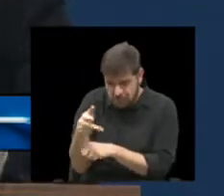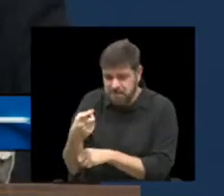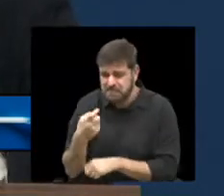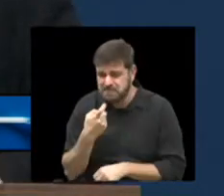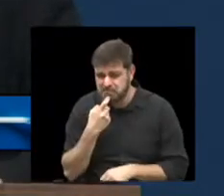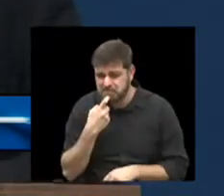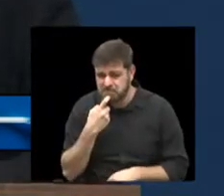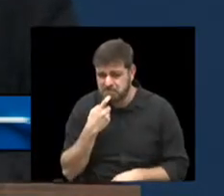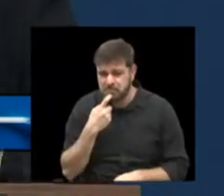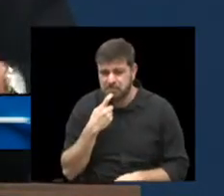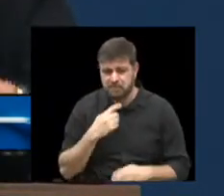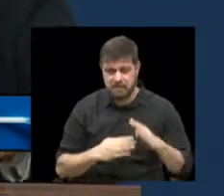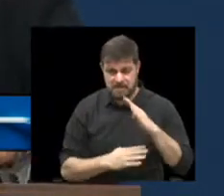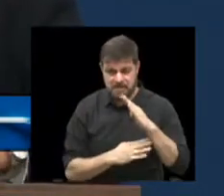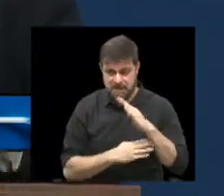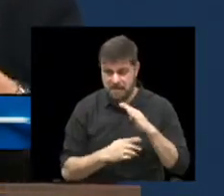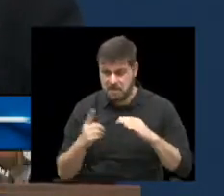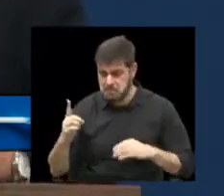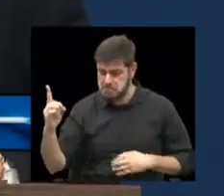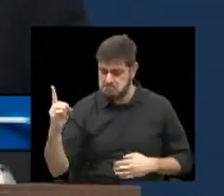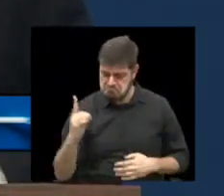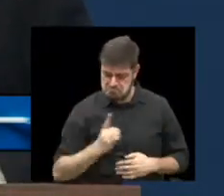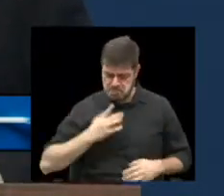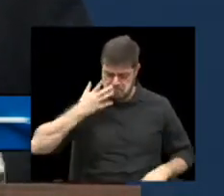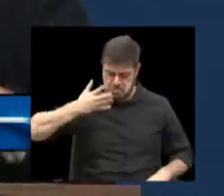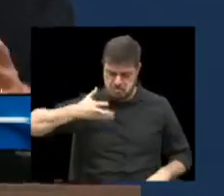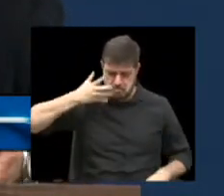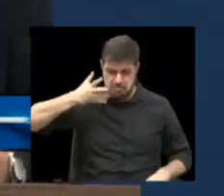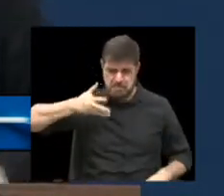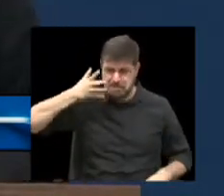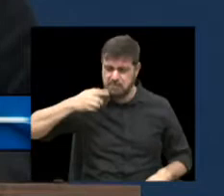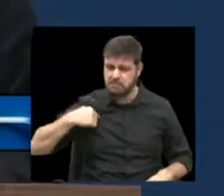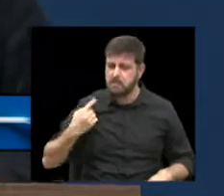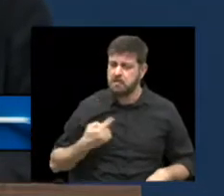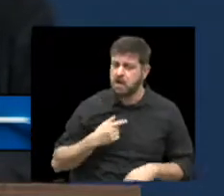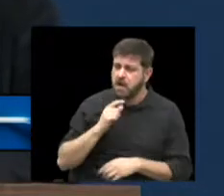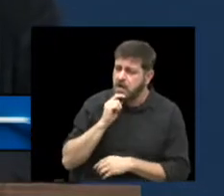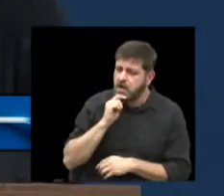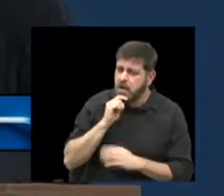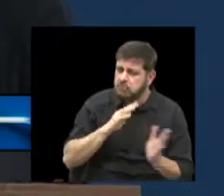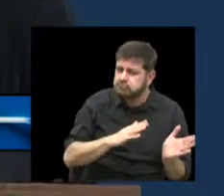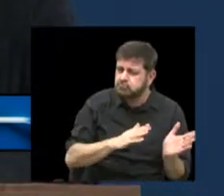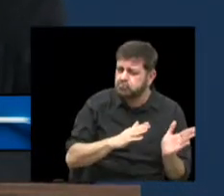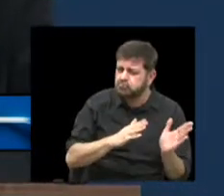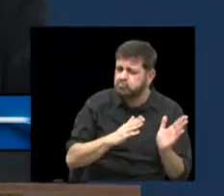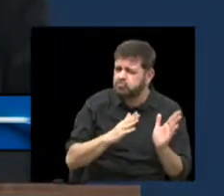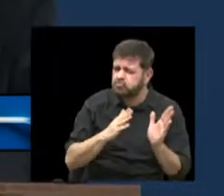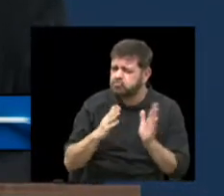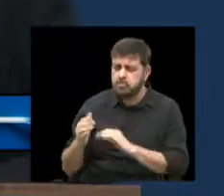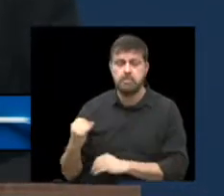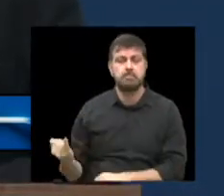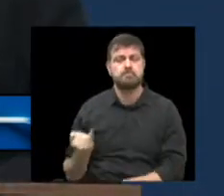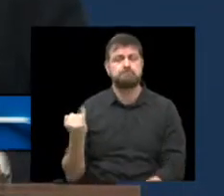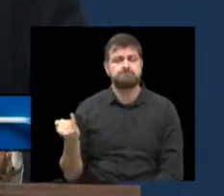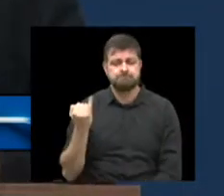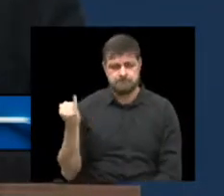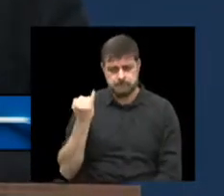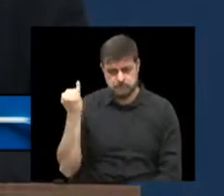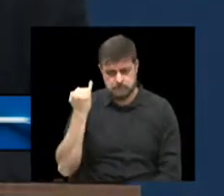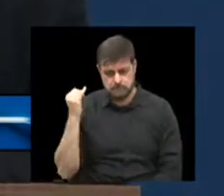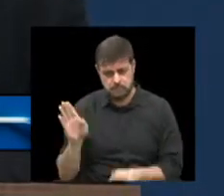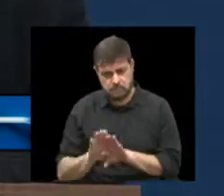ele trouxe para essa casa, as abordagens feitas, extremamente importantes, e